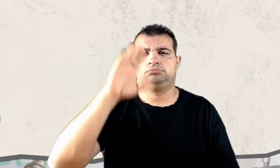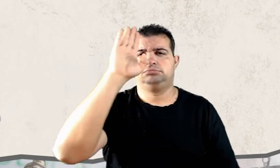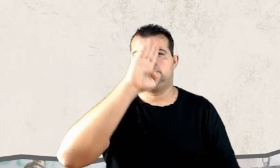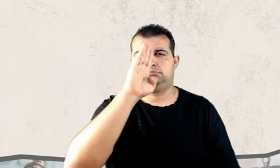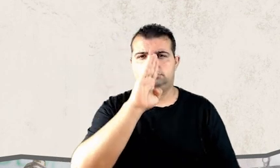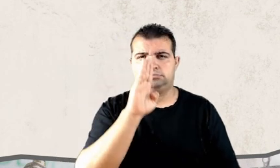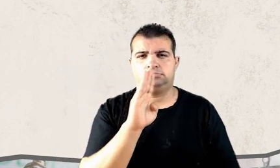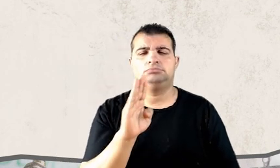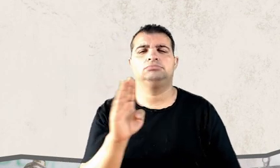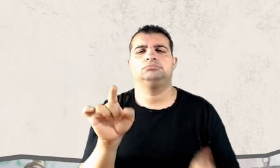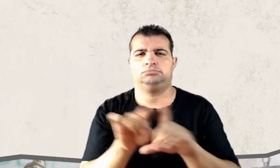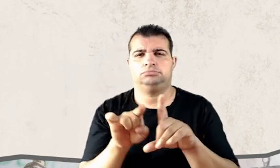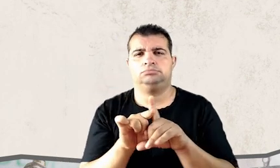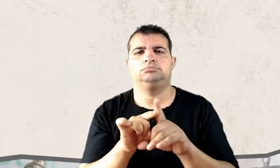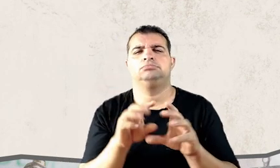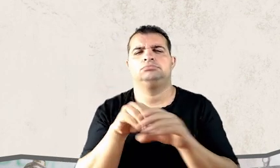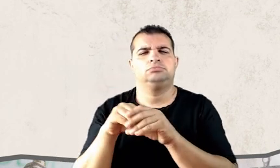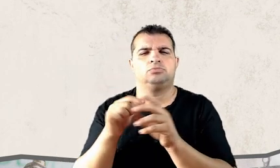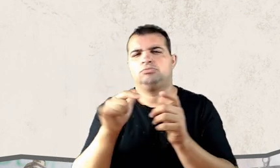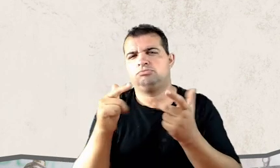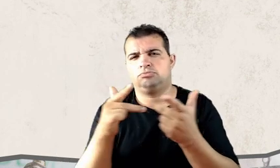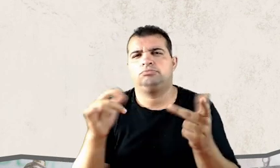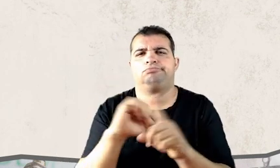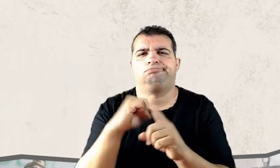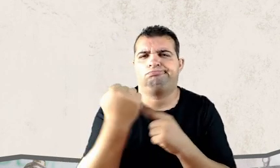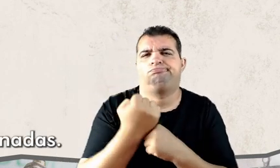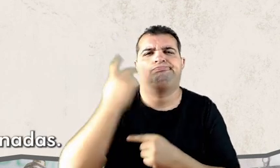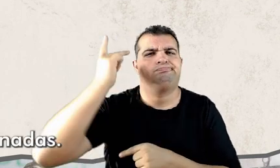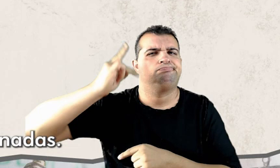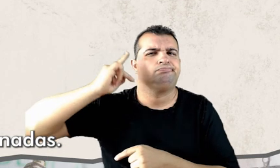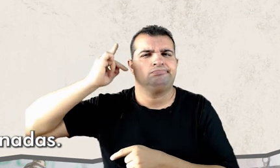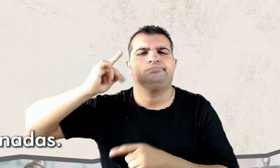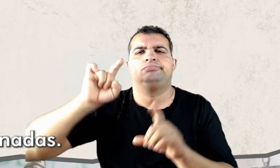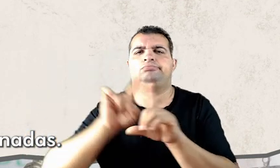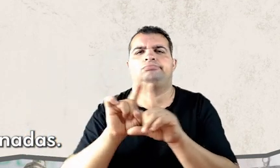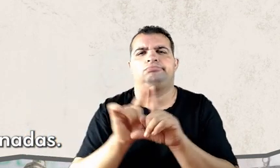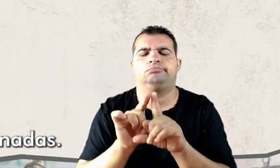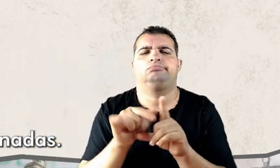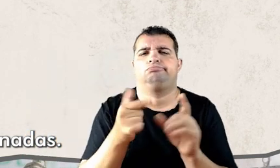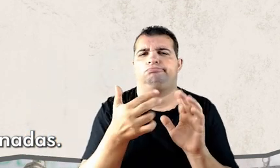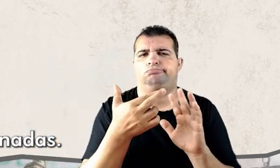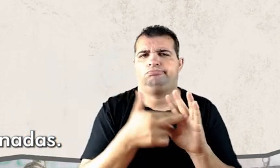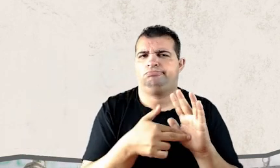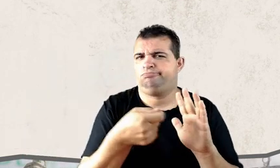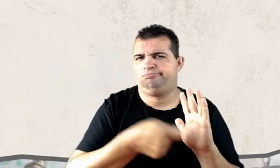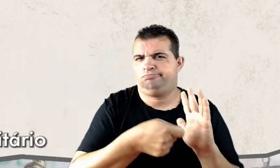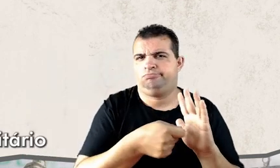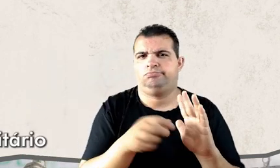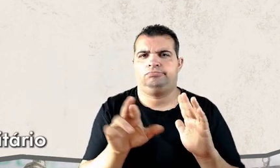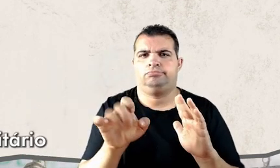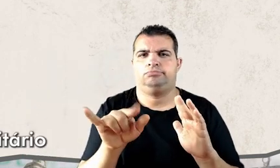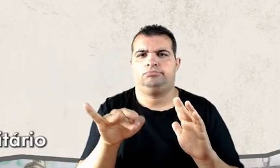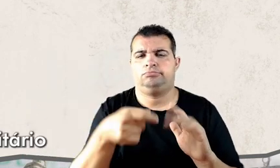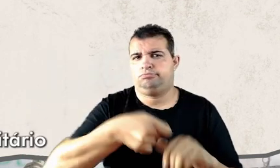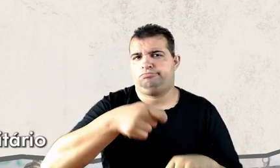ela existe no Brasil e ela existe dentro de determinadas condições sociais, políticas e historicamente determinadas, né? O